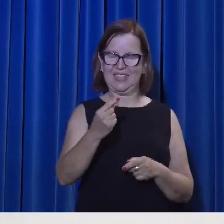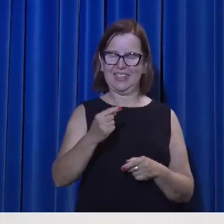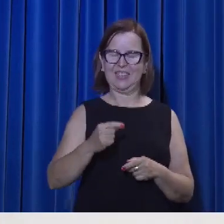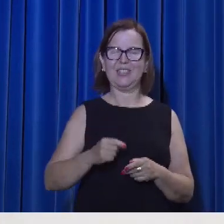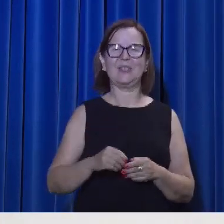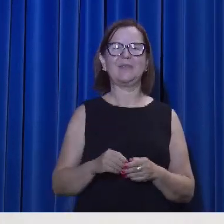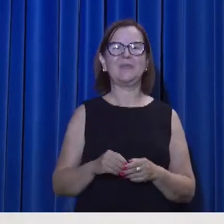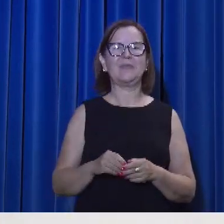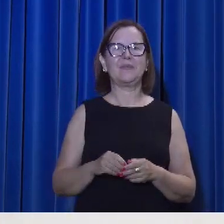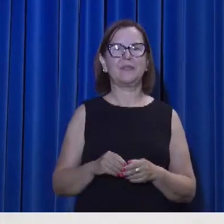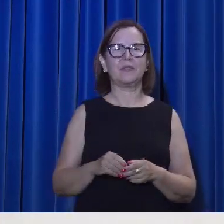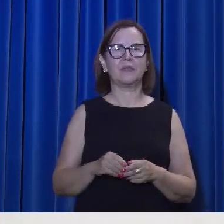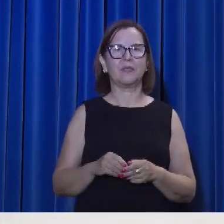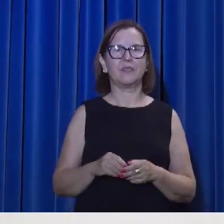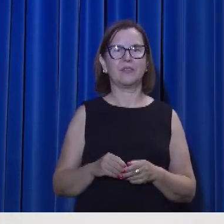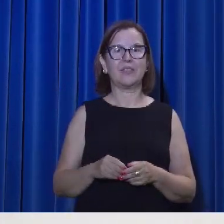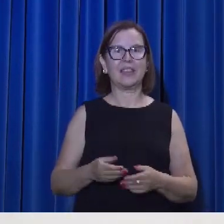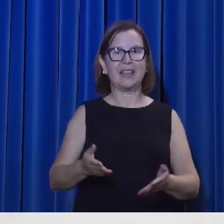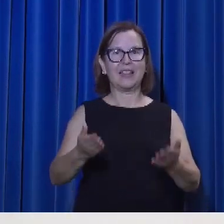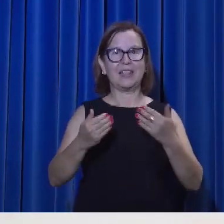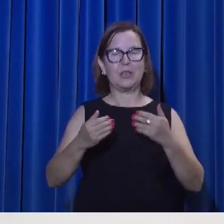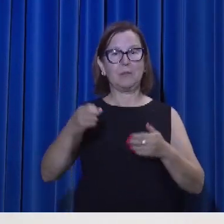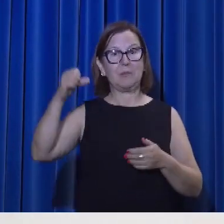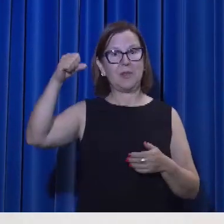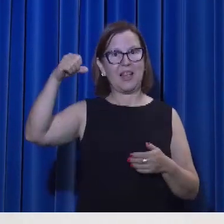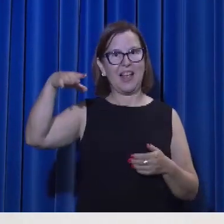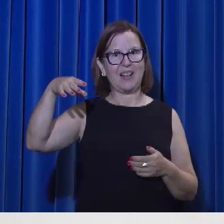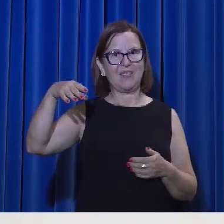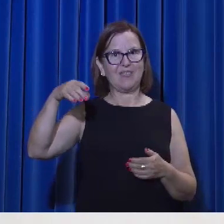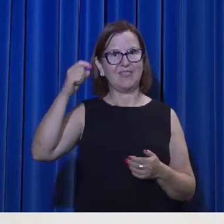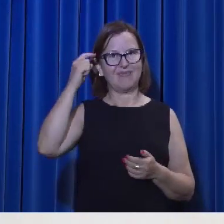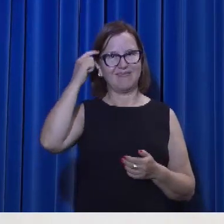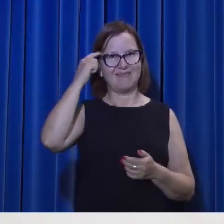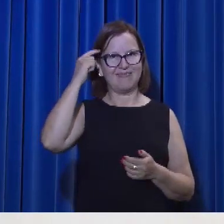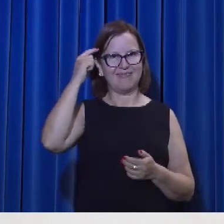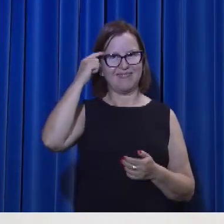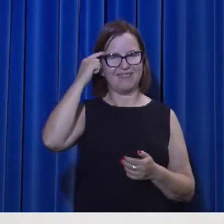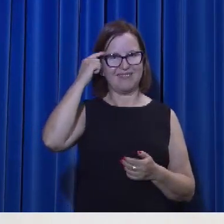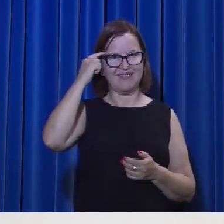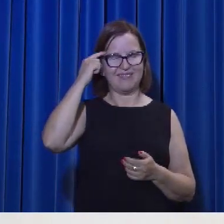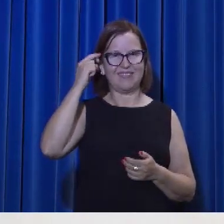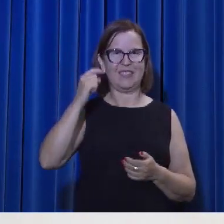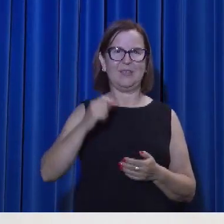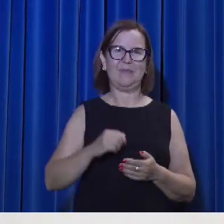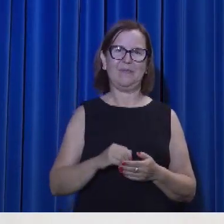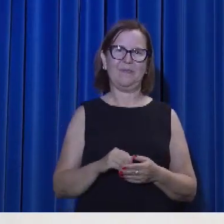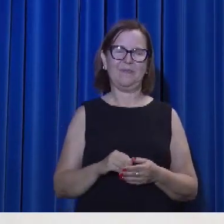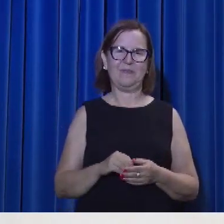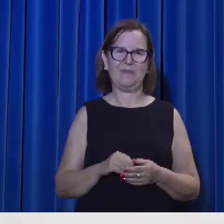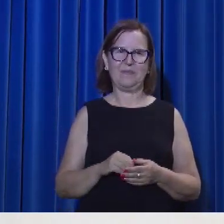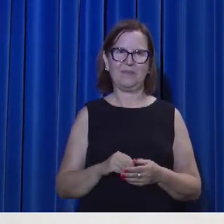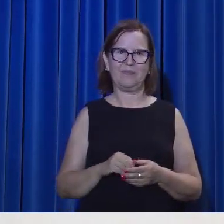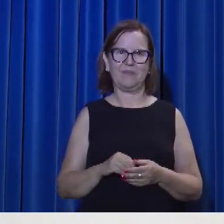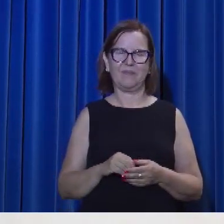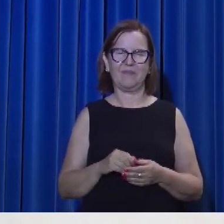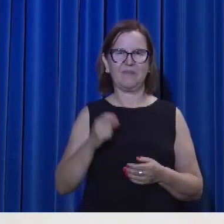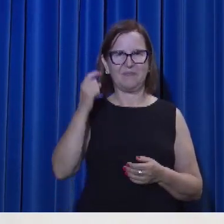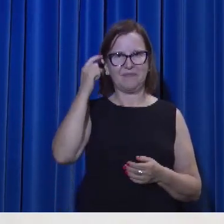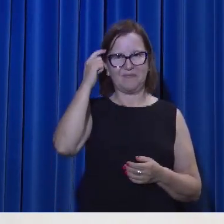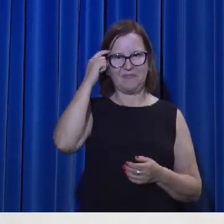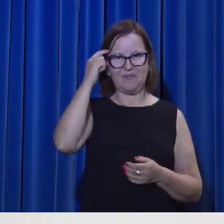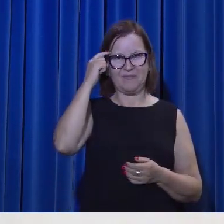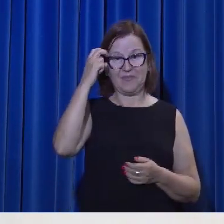seres humanos, recebemos a luz da razão, do entendimento, do intelecto,